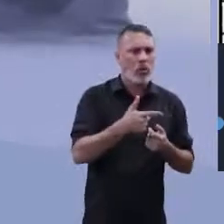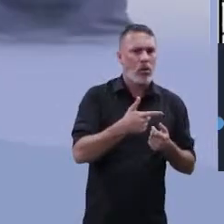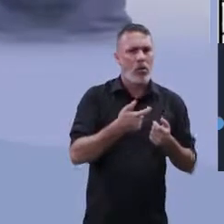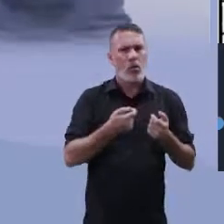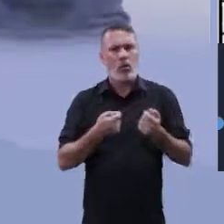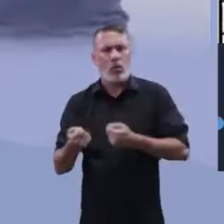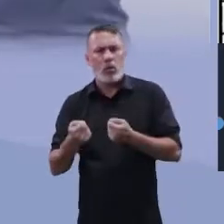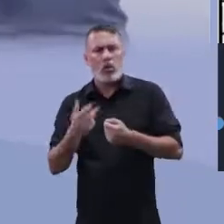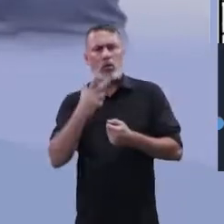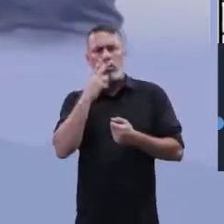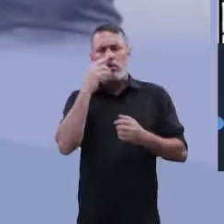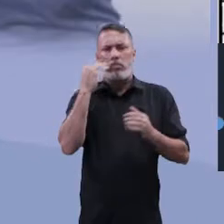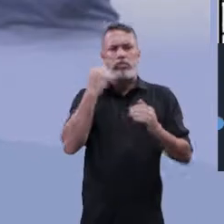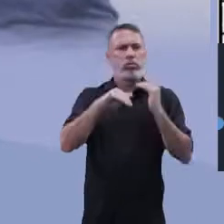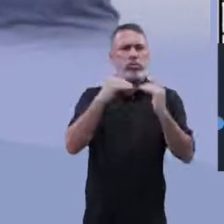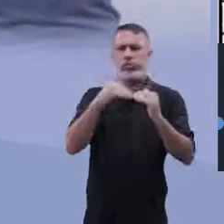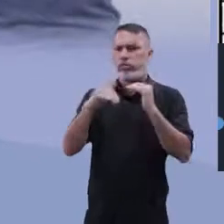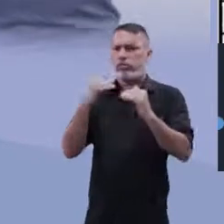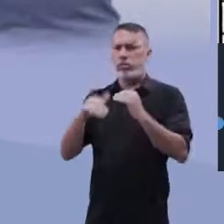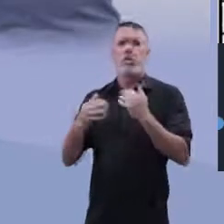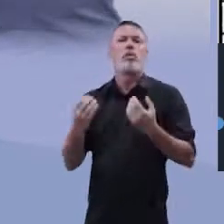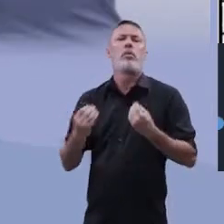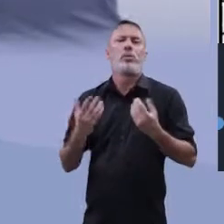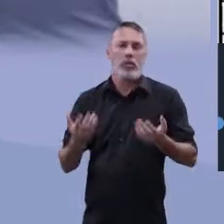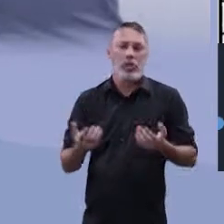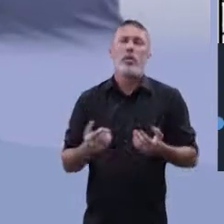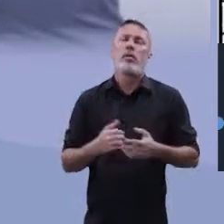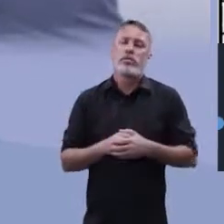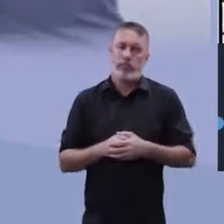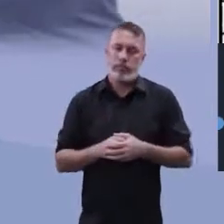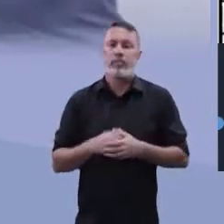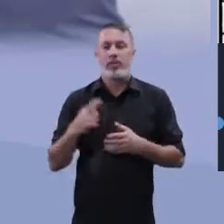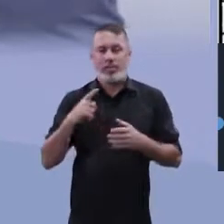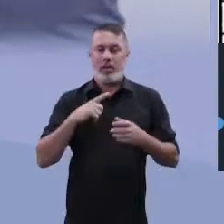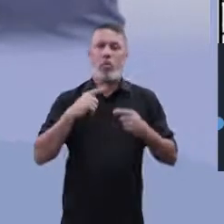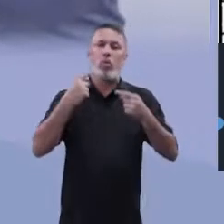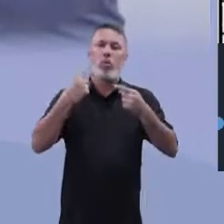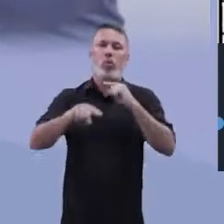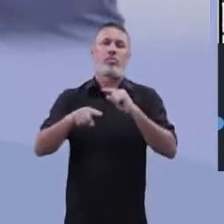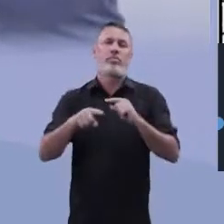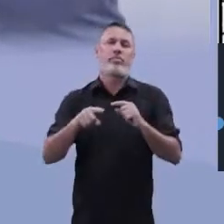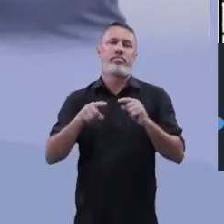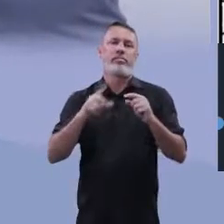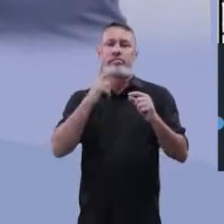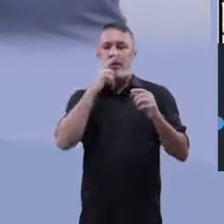próximo parágrafo ele já começa a tratar sobre a manipulação. Então há uma